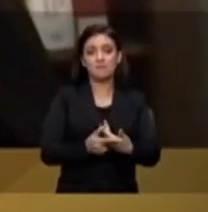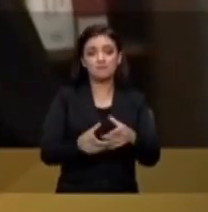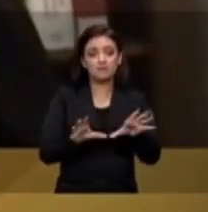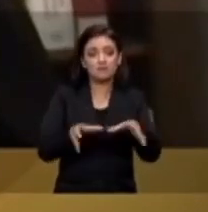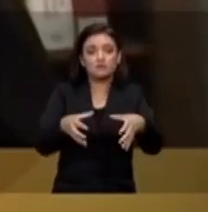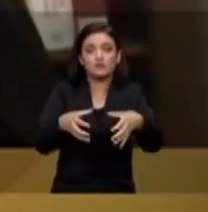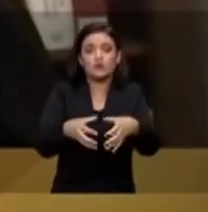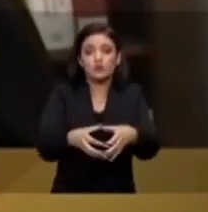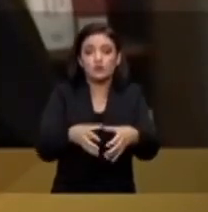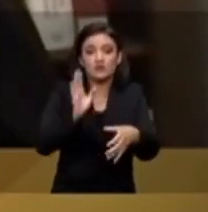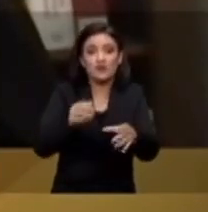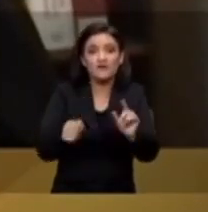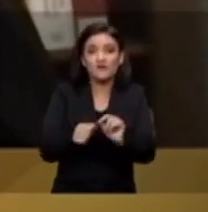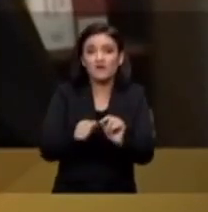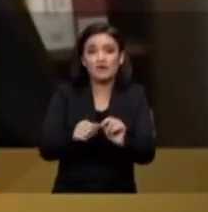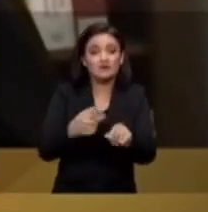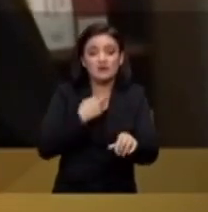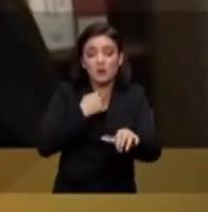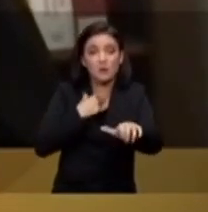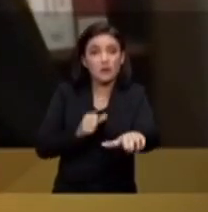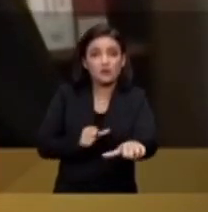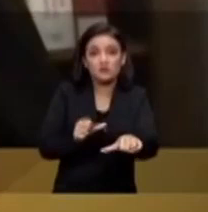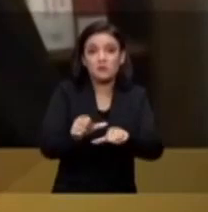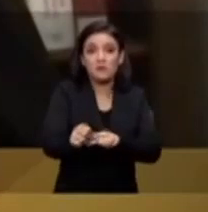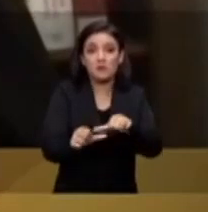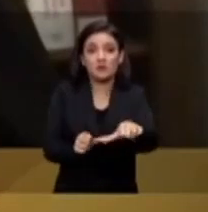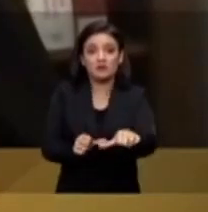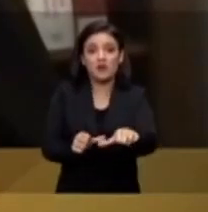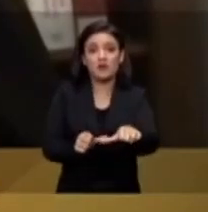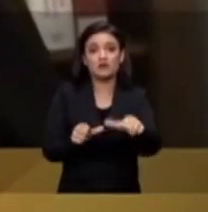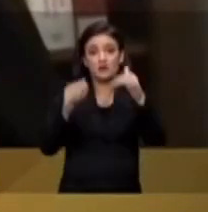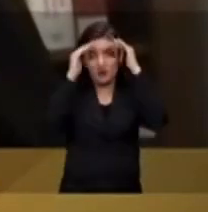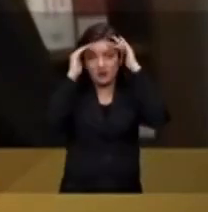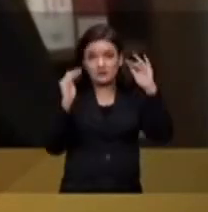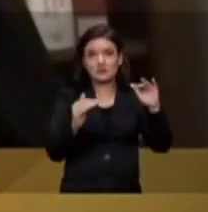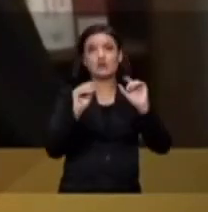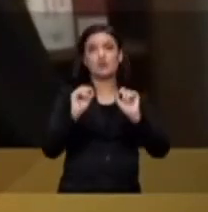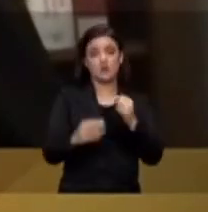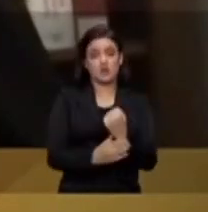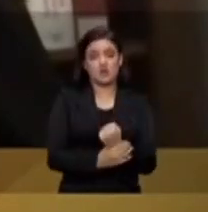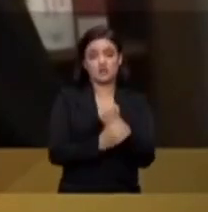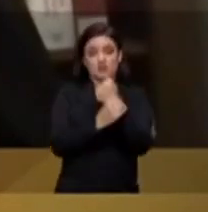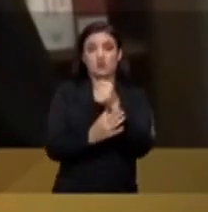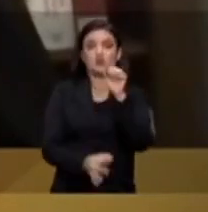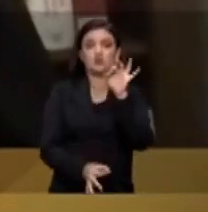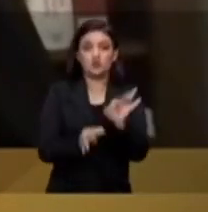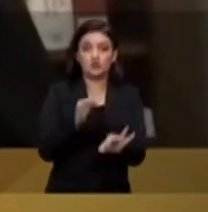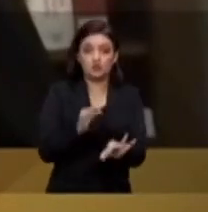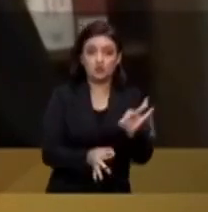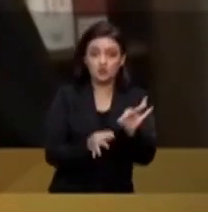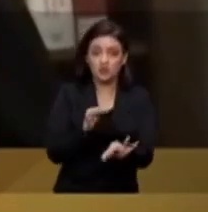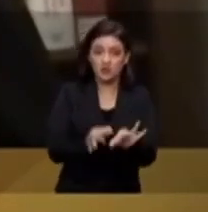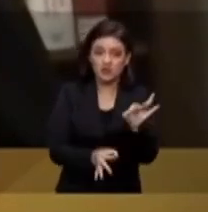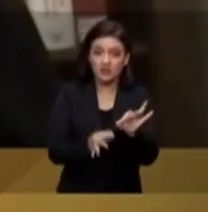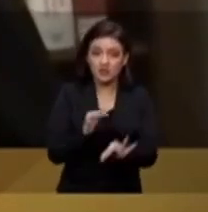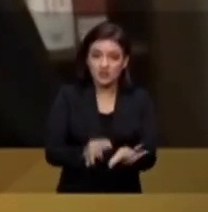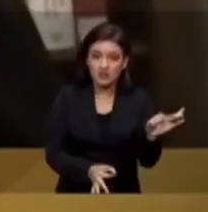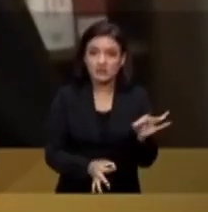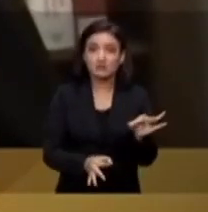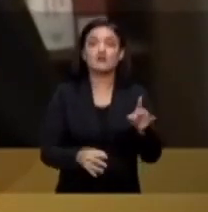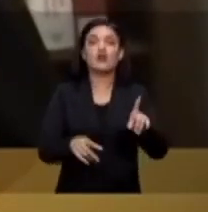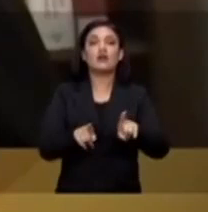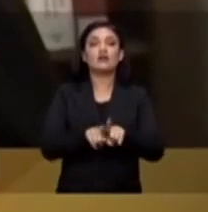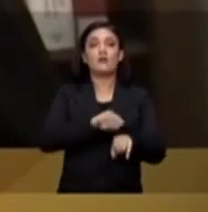de maneira imodificável, considerados os princípios da segurança jurídica, do juiz natural e dos